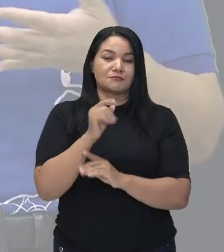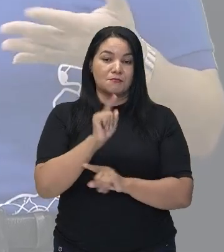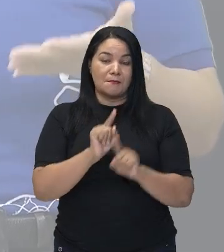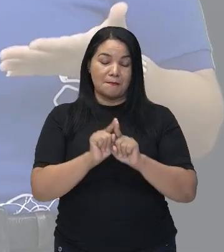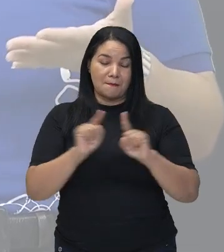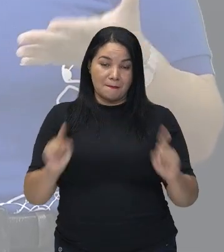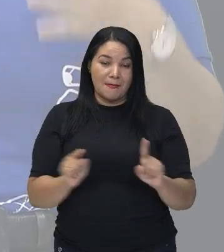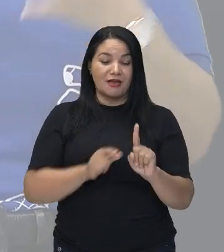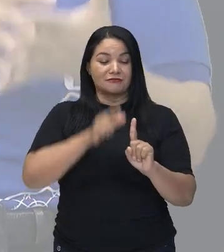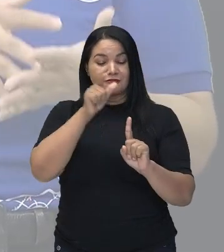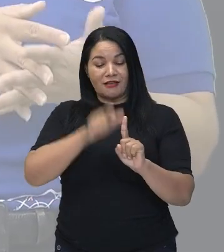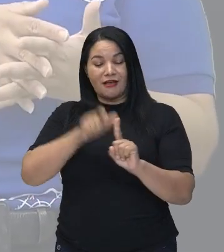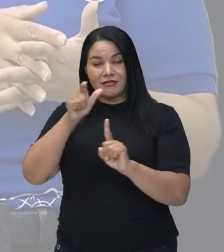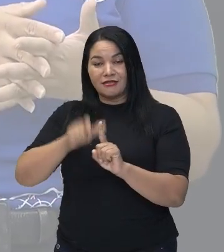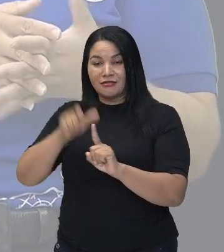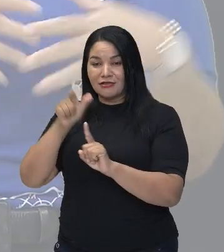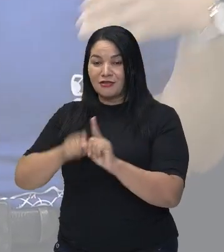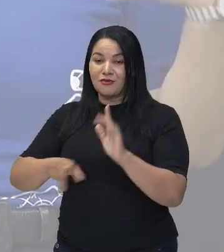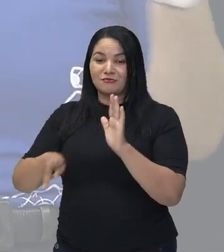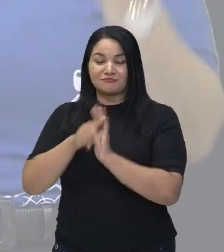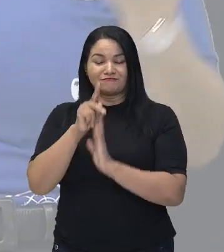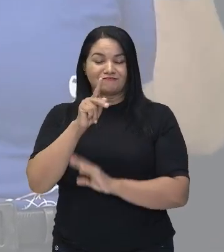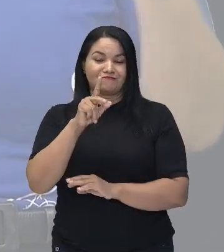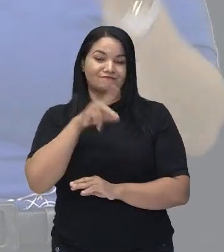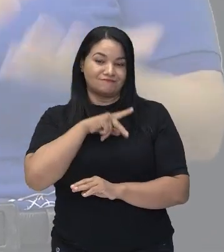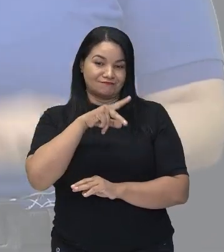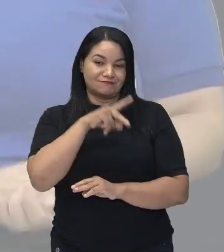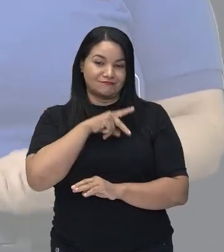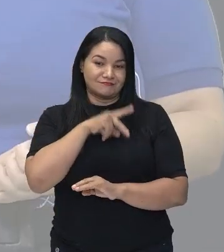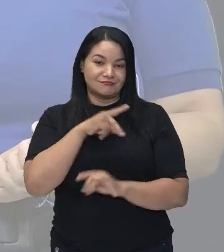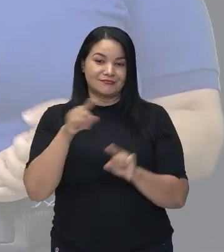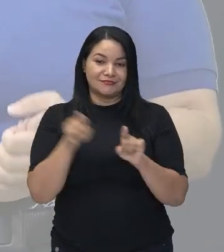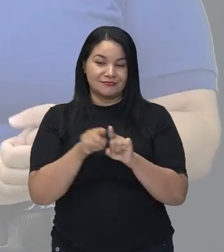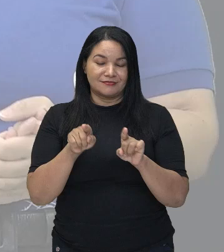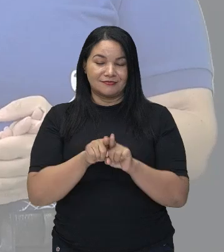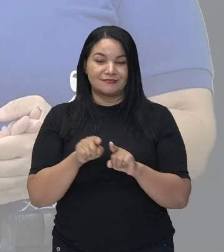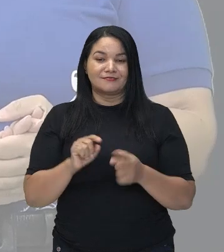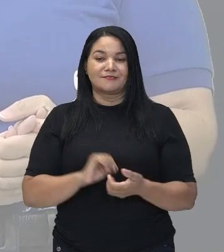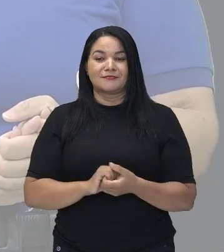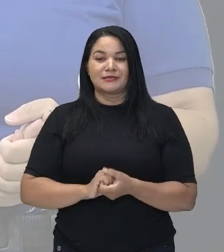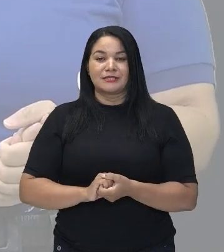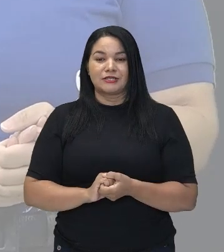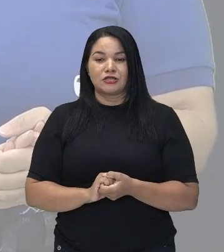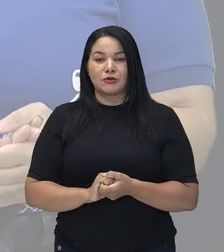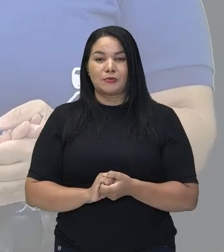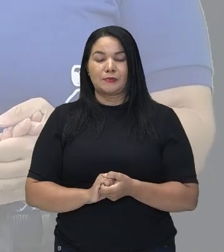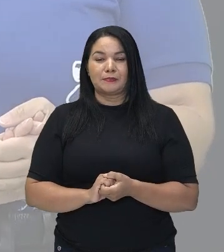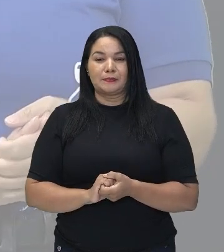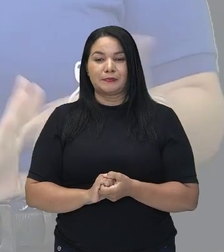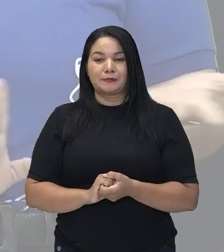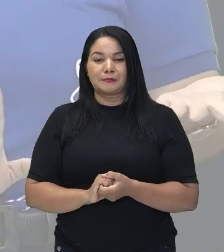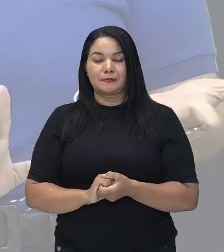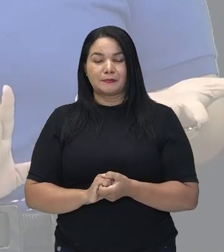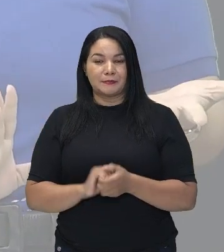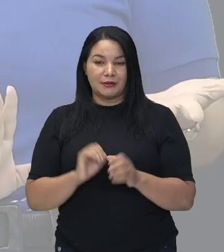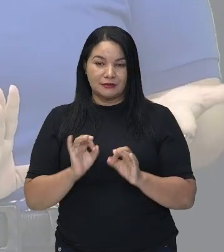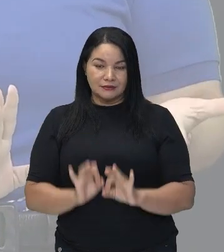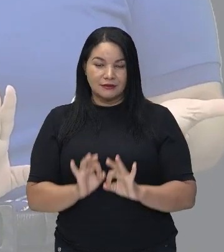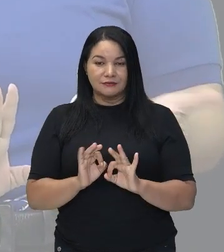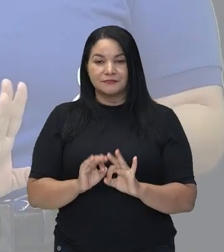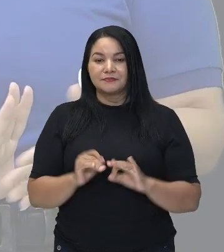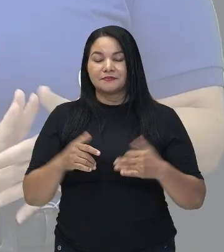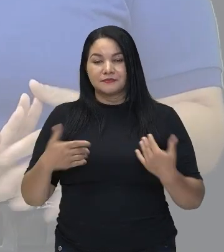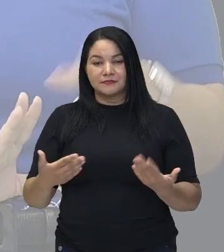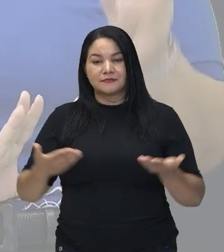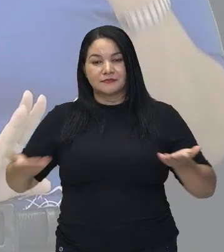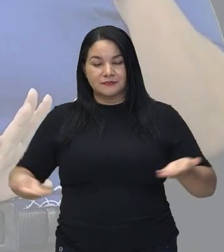são faces de Fernando Pessoa, são os heterônimos que ele desenvolveu, certo? E como eu disse, logo